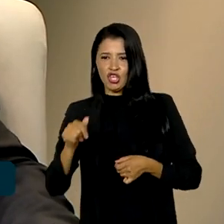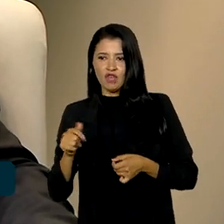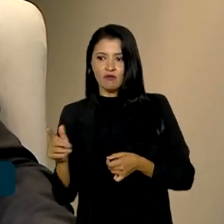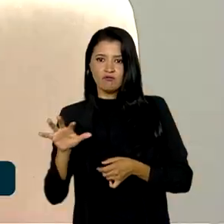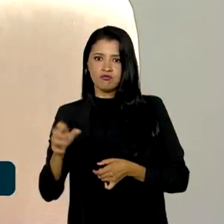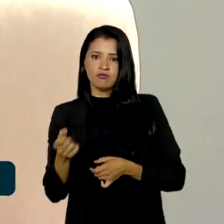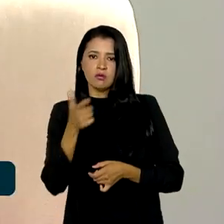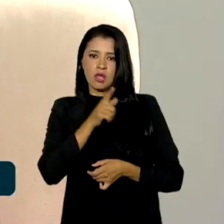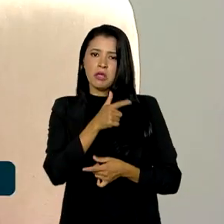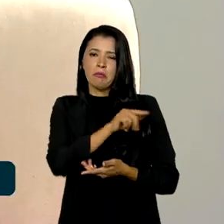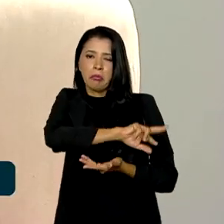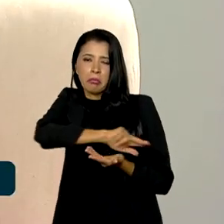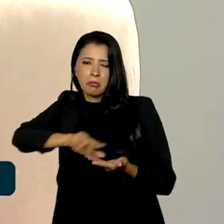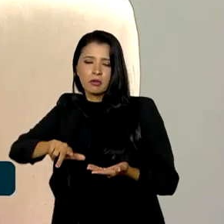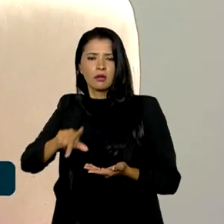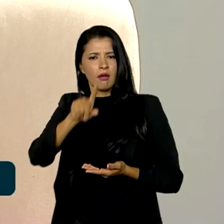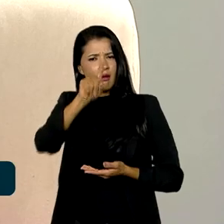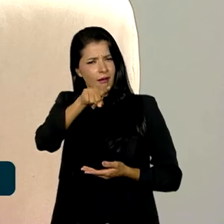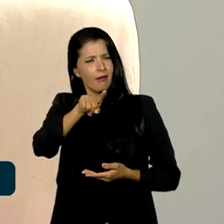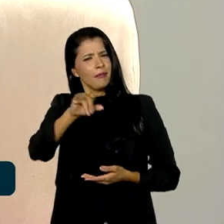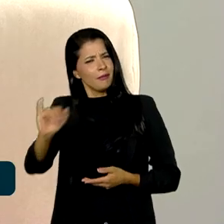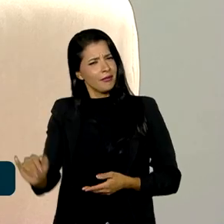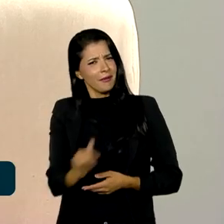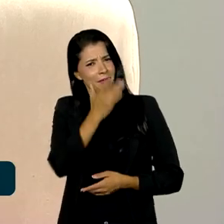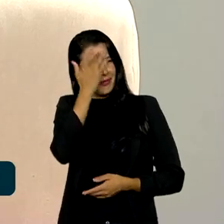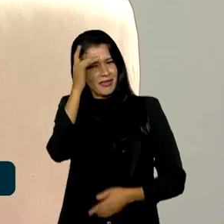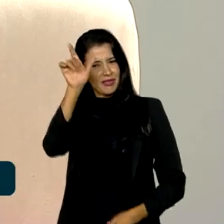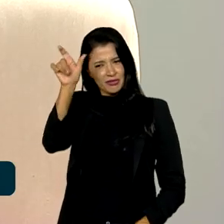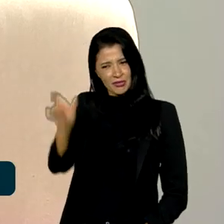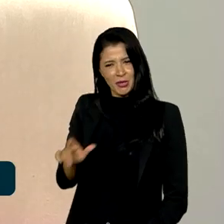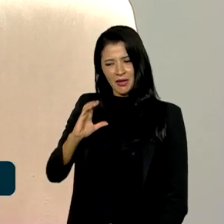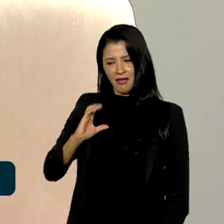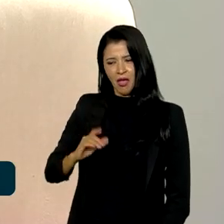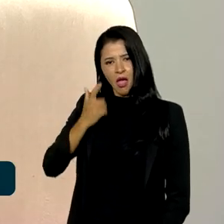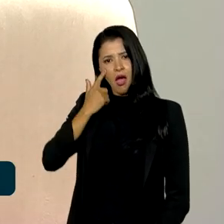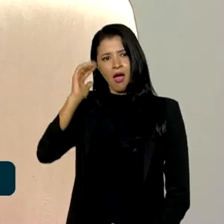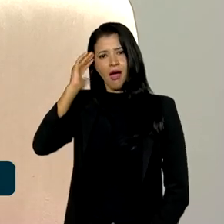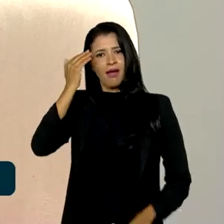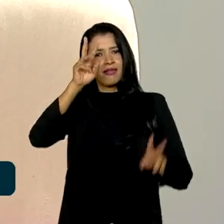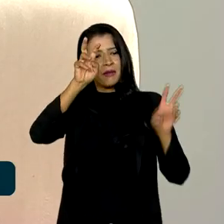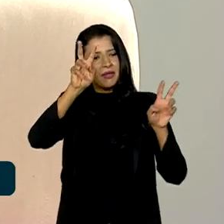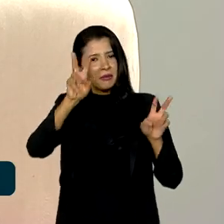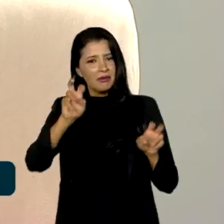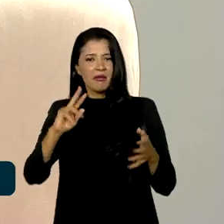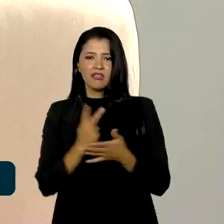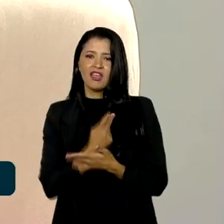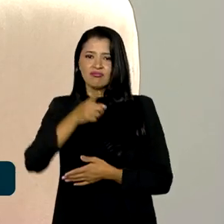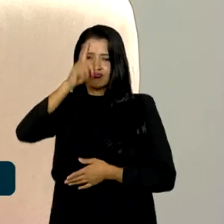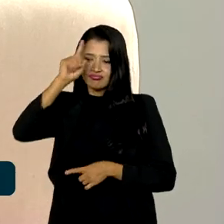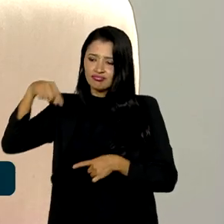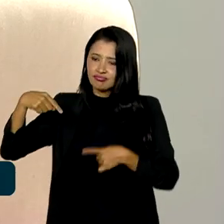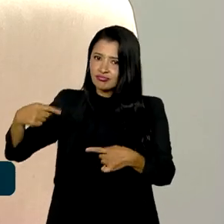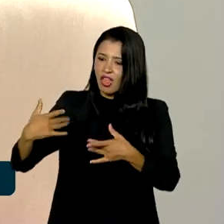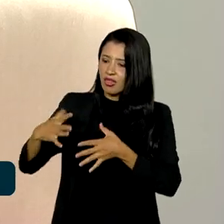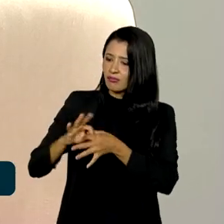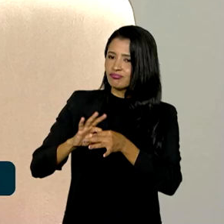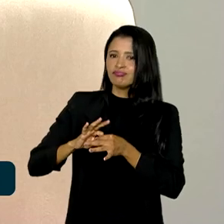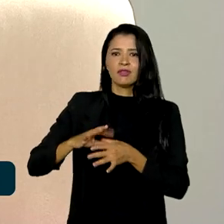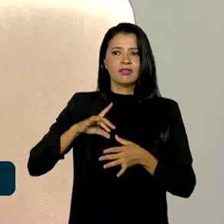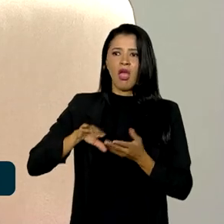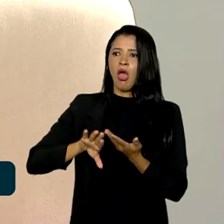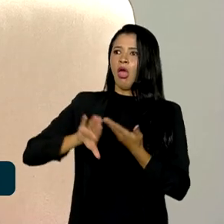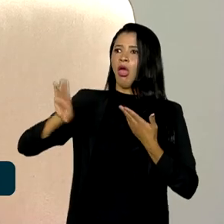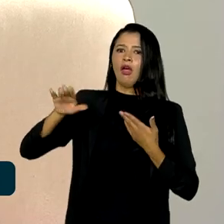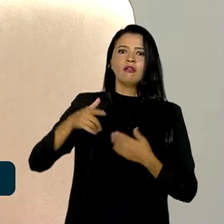diante. E é importante fazer o cidadão entender que esses temas permeiam, né, o dia a dia, né? Que não é uma coisa distante.